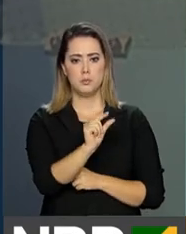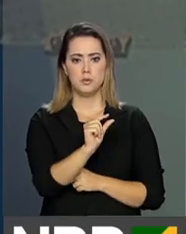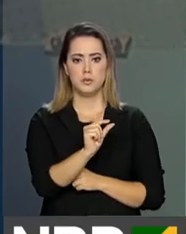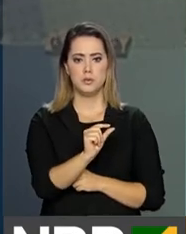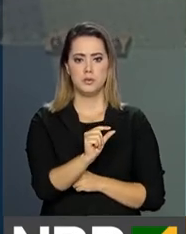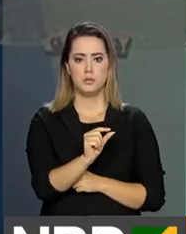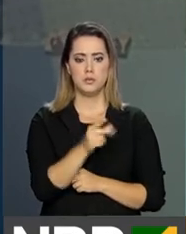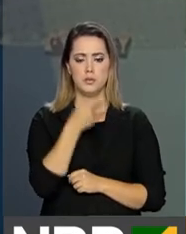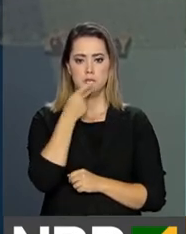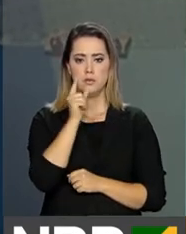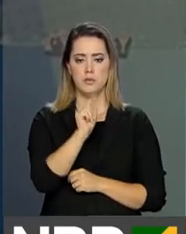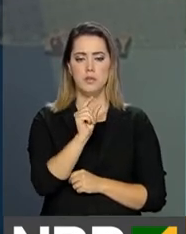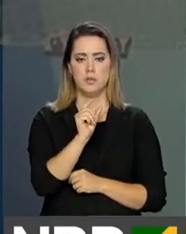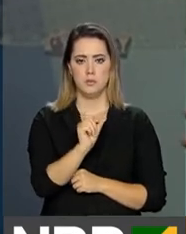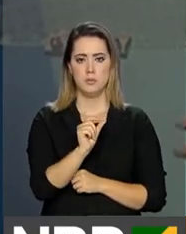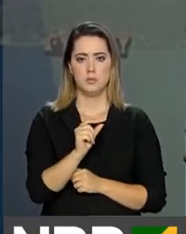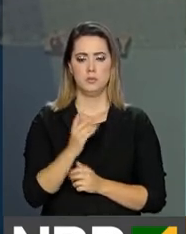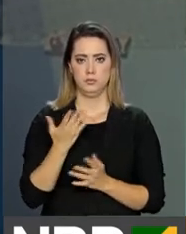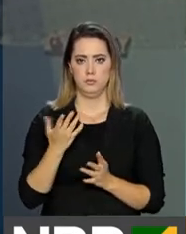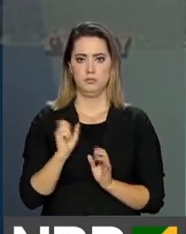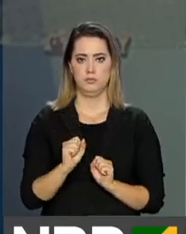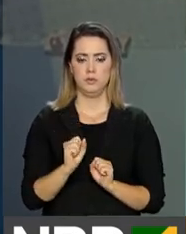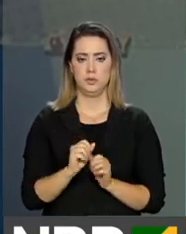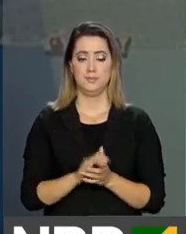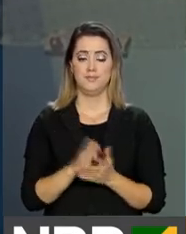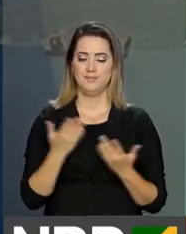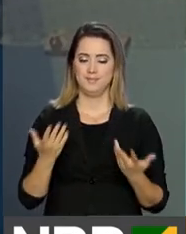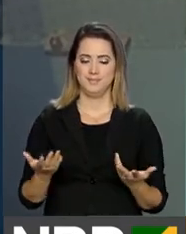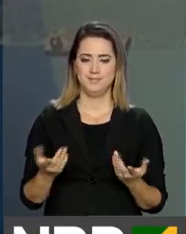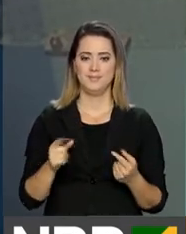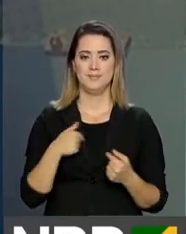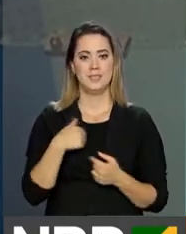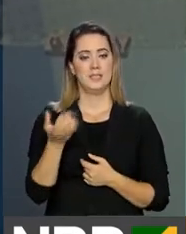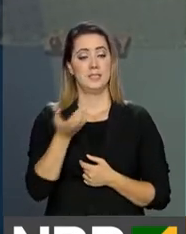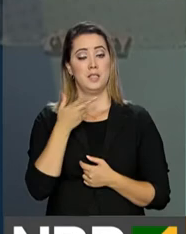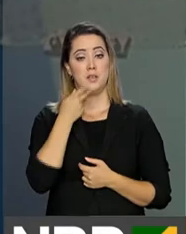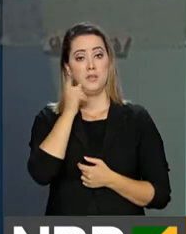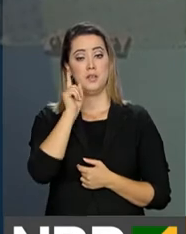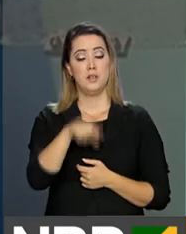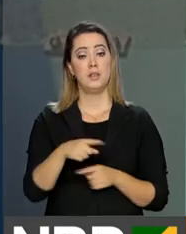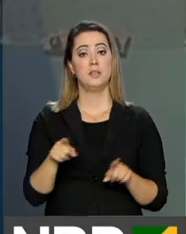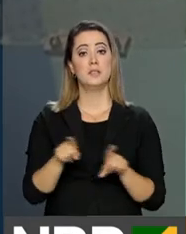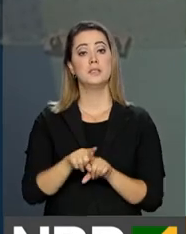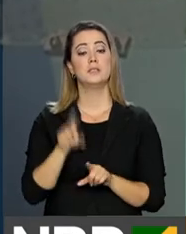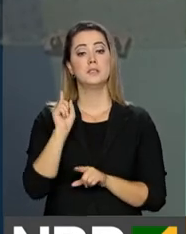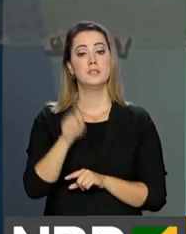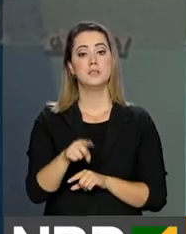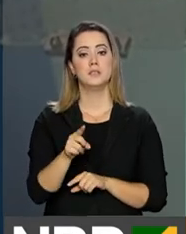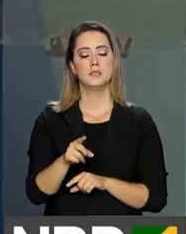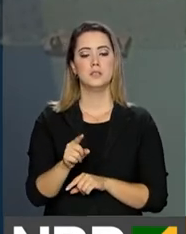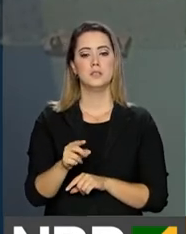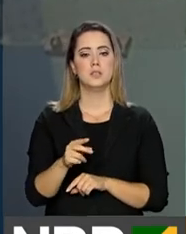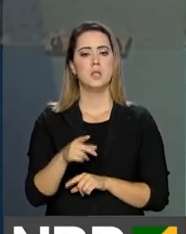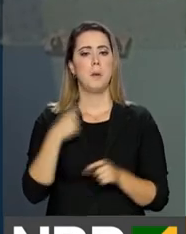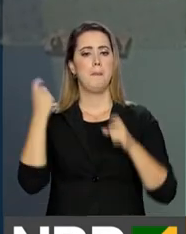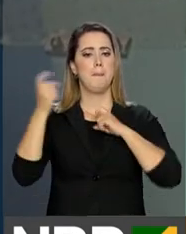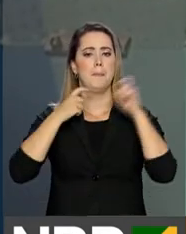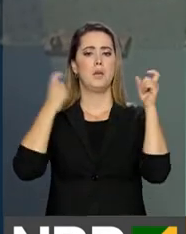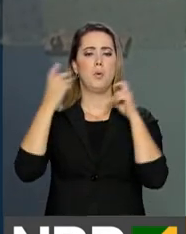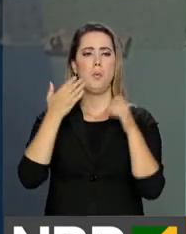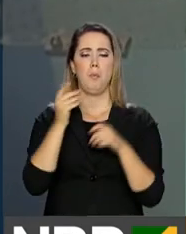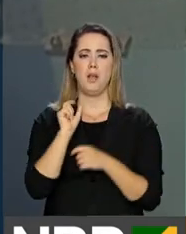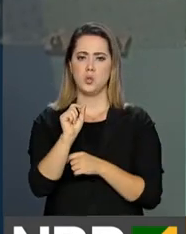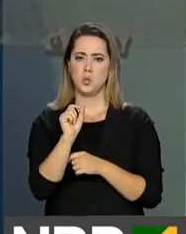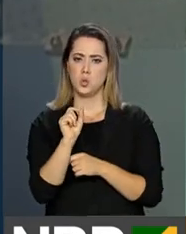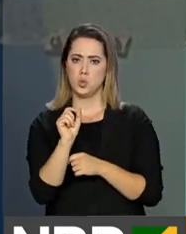Para fazer propaganda do governo. Né? Mas o que eu quero dizer é o seguinte, nós estamos, na verdade, não preocupados apenas com isso.